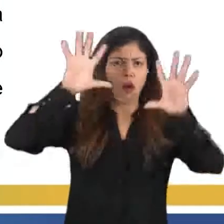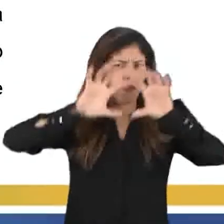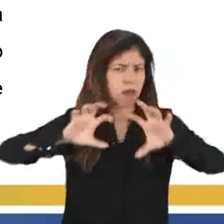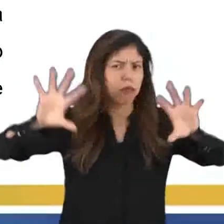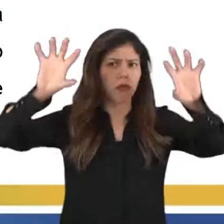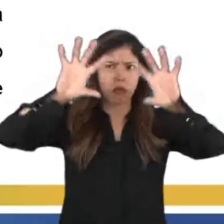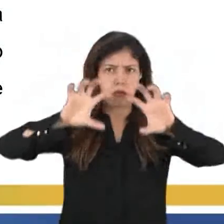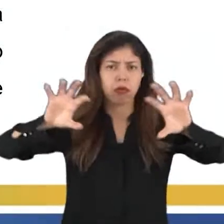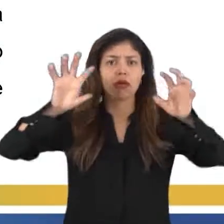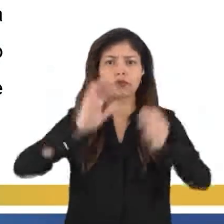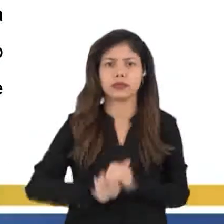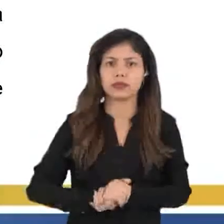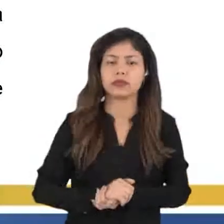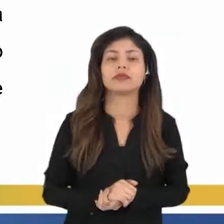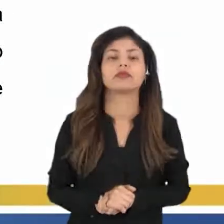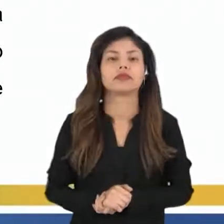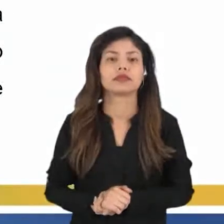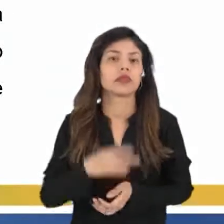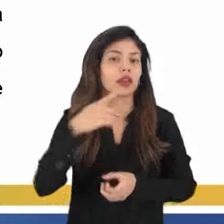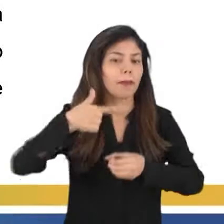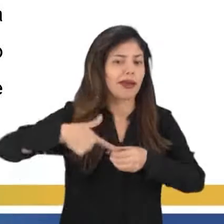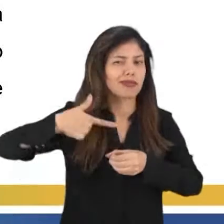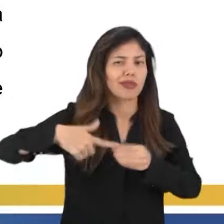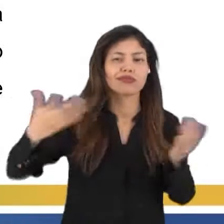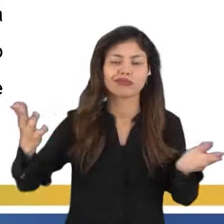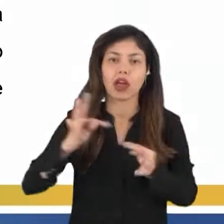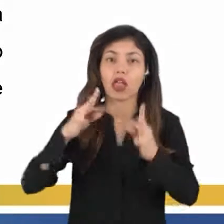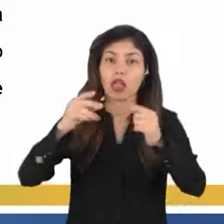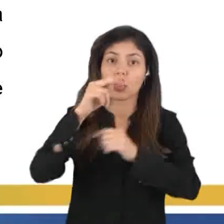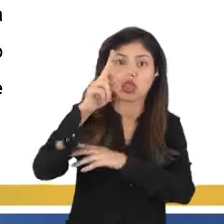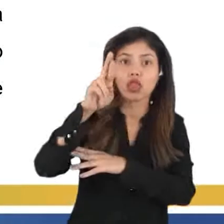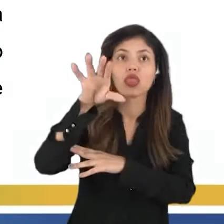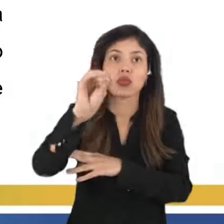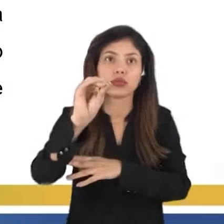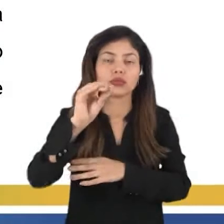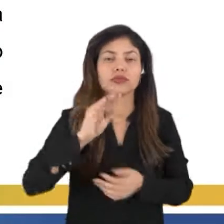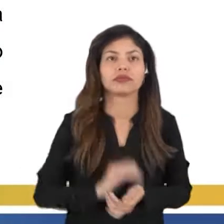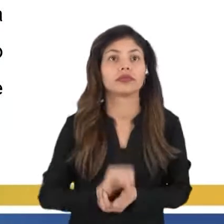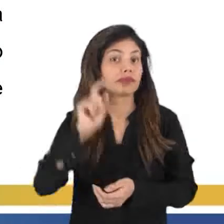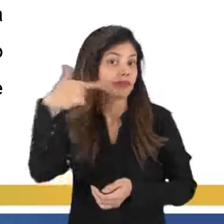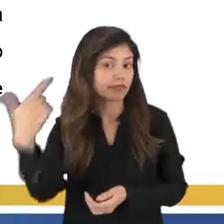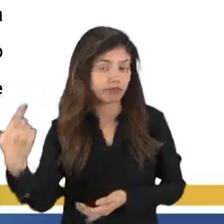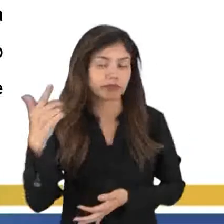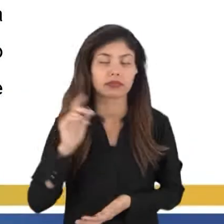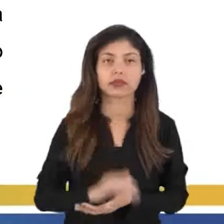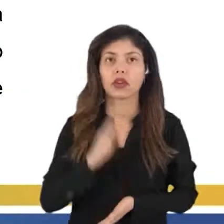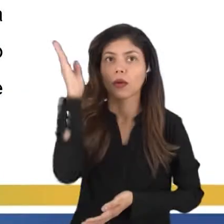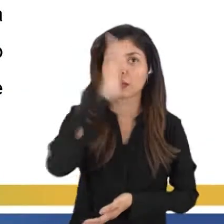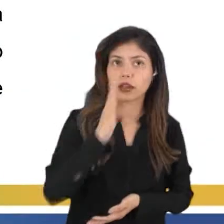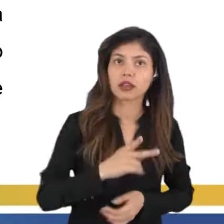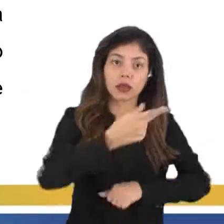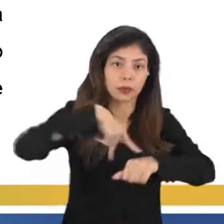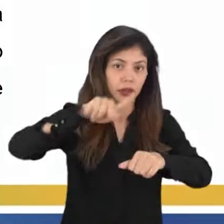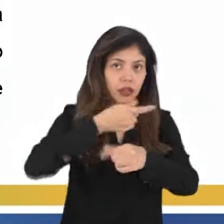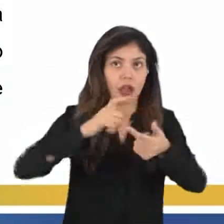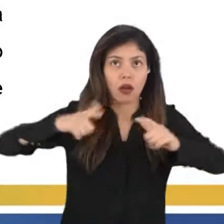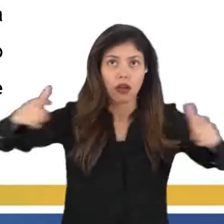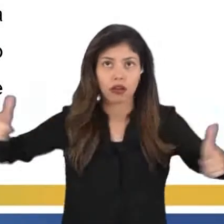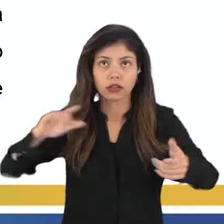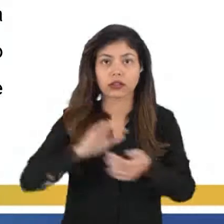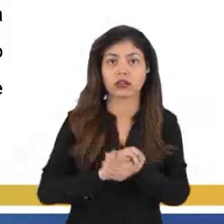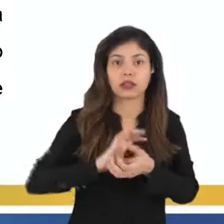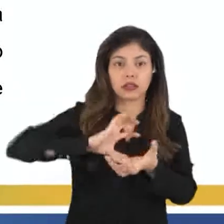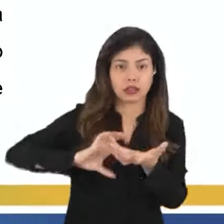gás, petróleo, então são tubos, dutos, entre outros. O Brasil é um país com